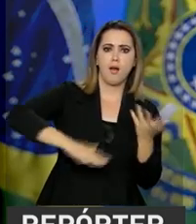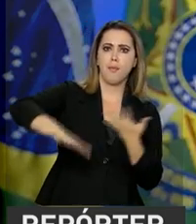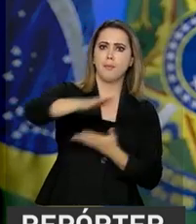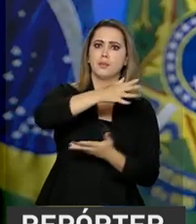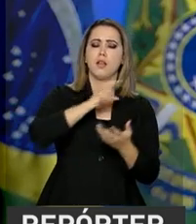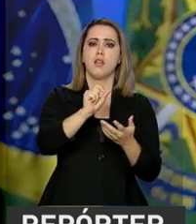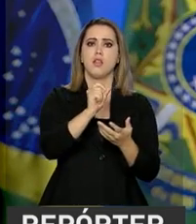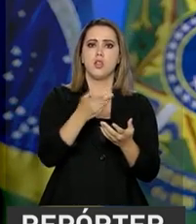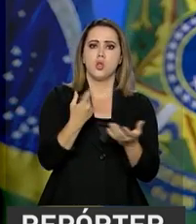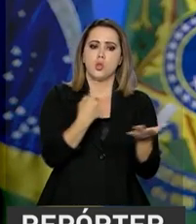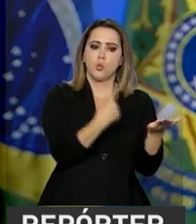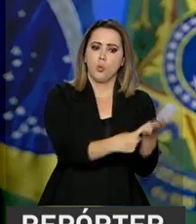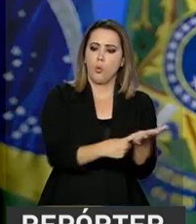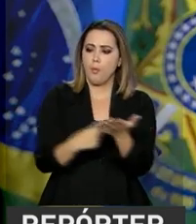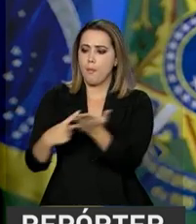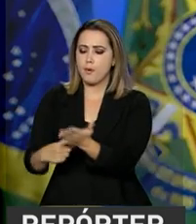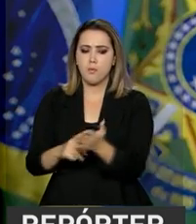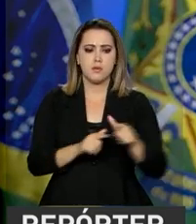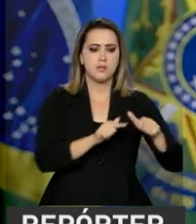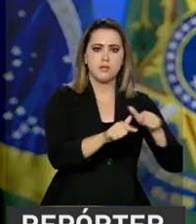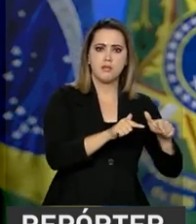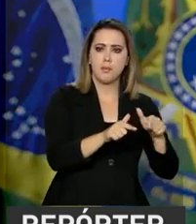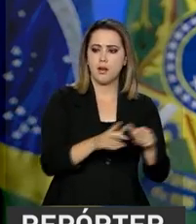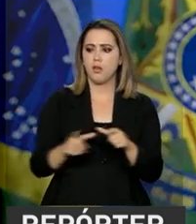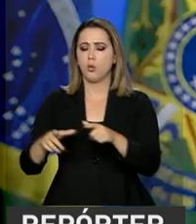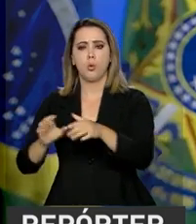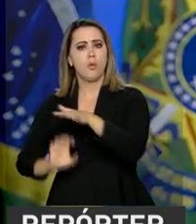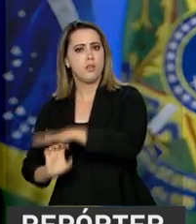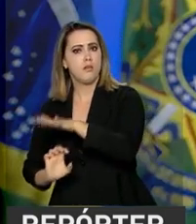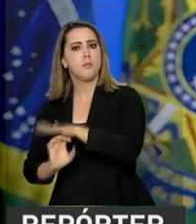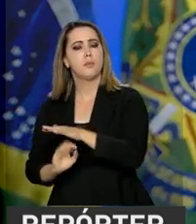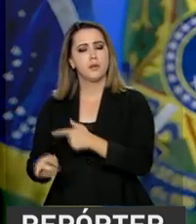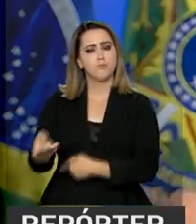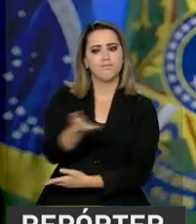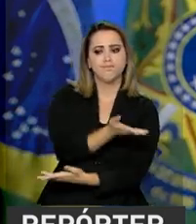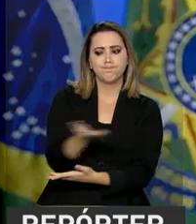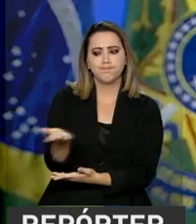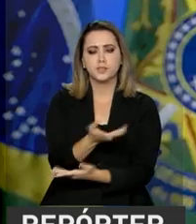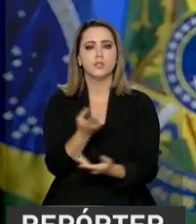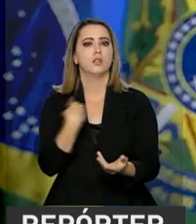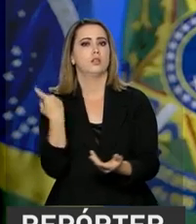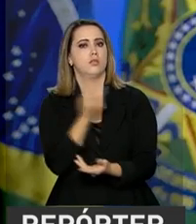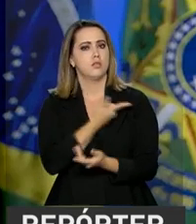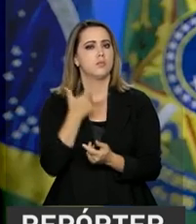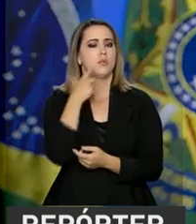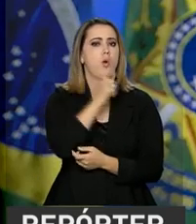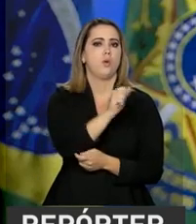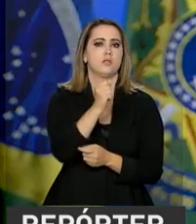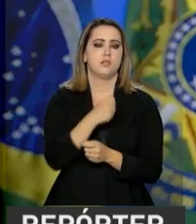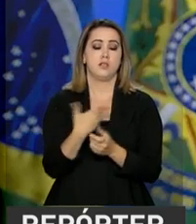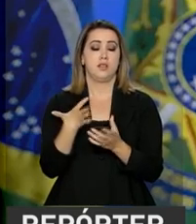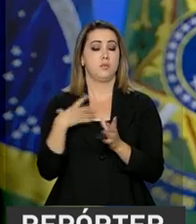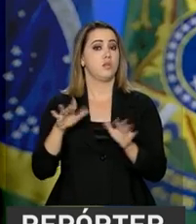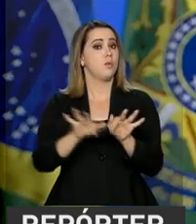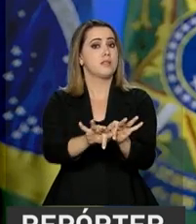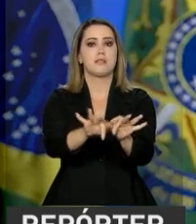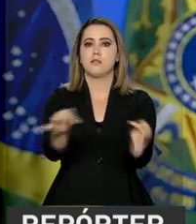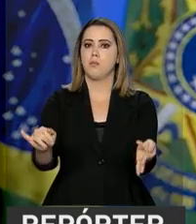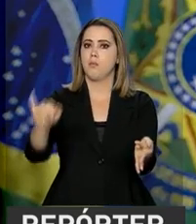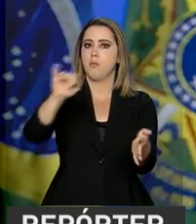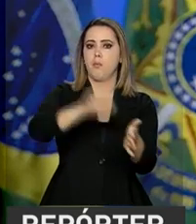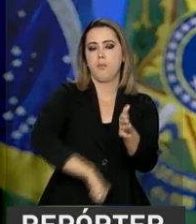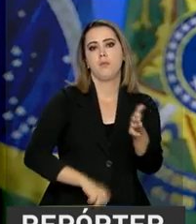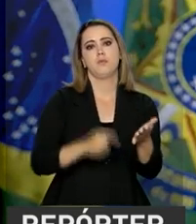na relação entre patrão e empregado Faremos também ao simplificar nosso sistema tributário